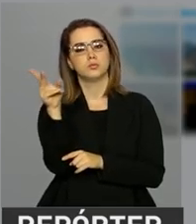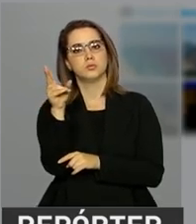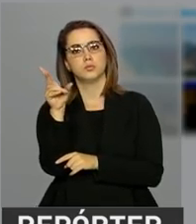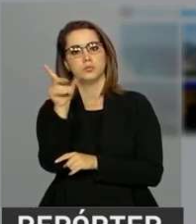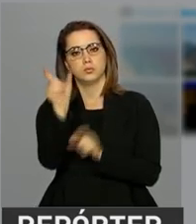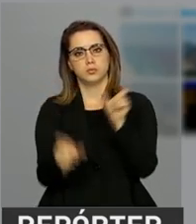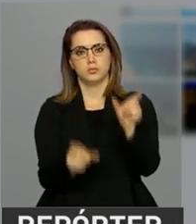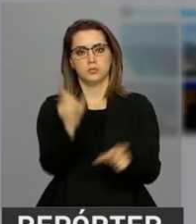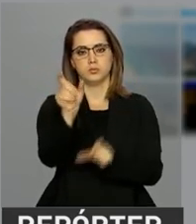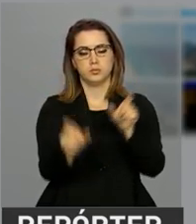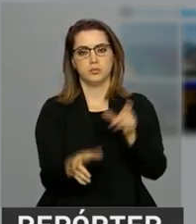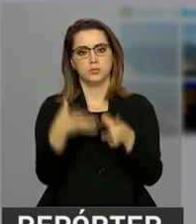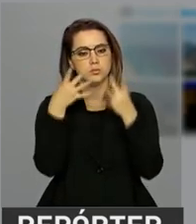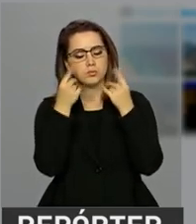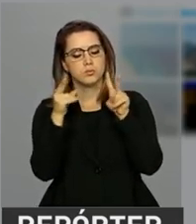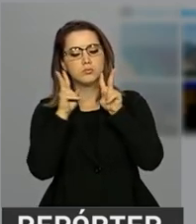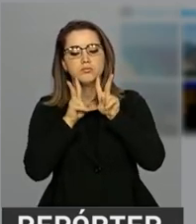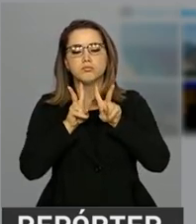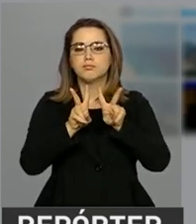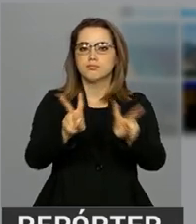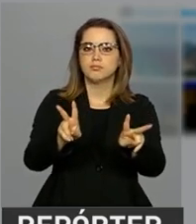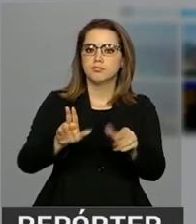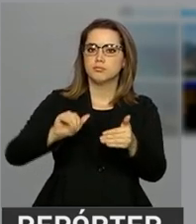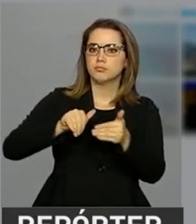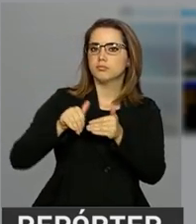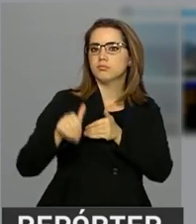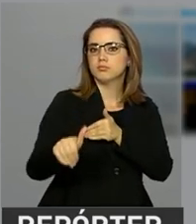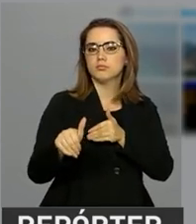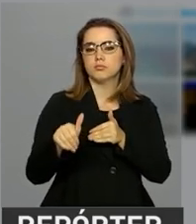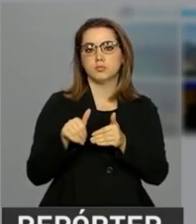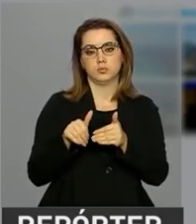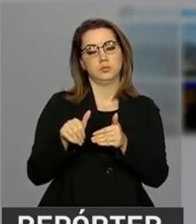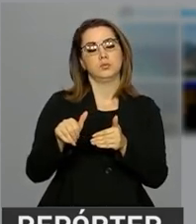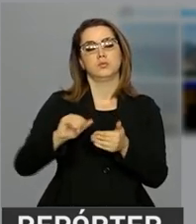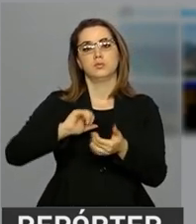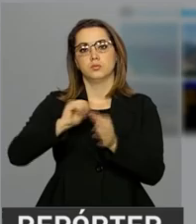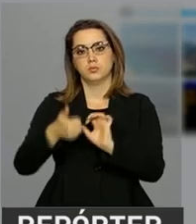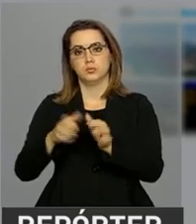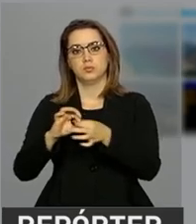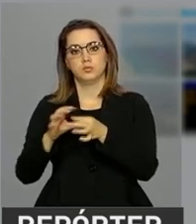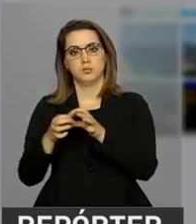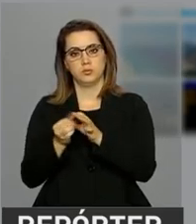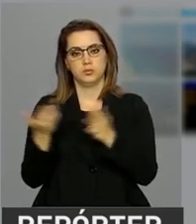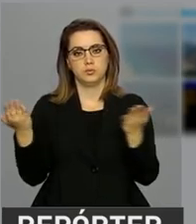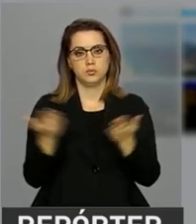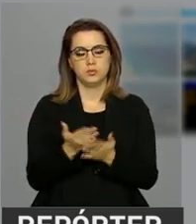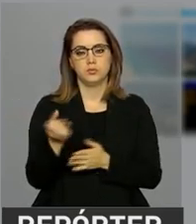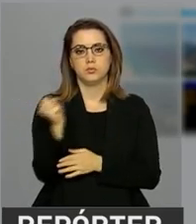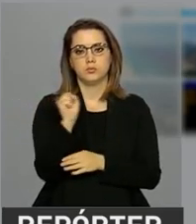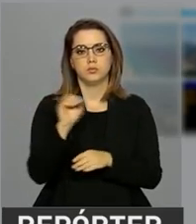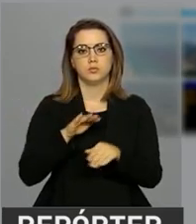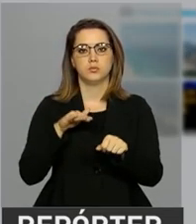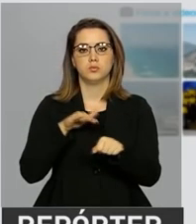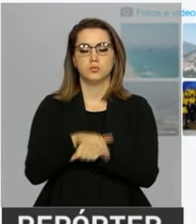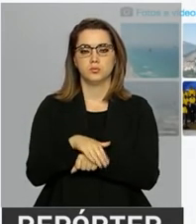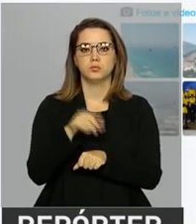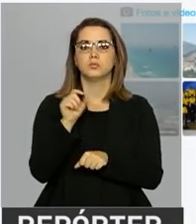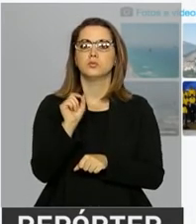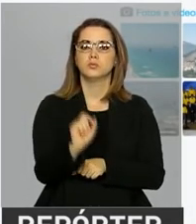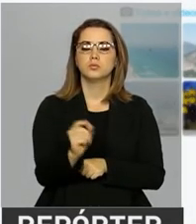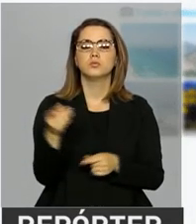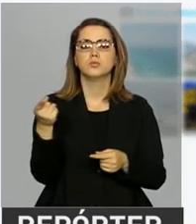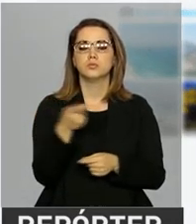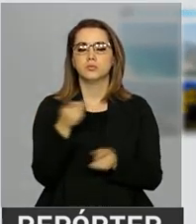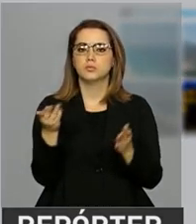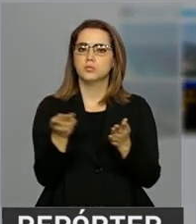devem acompanhar a abertura dos Jogos Olímpicos, que acontecem no estádio do Maracanã, hoje, a partir das 8 horas. Ele disse